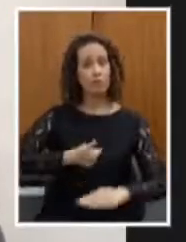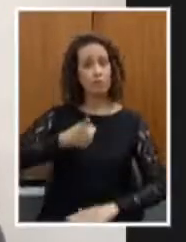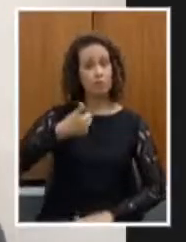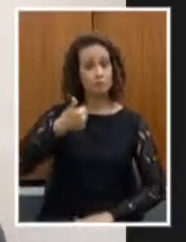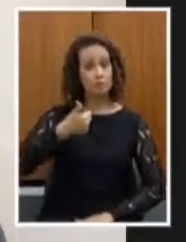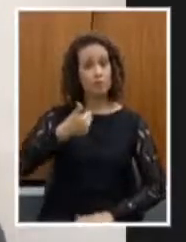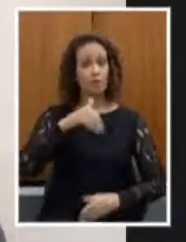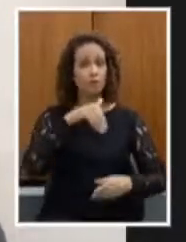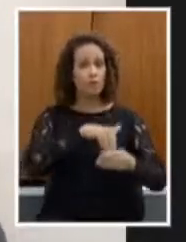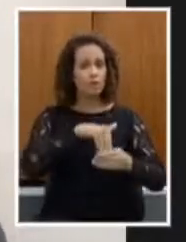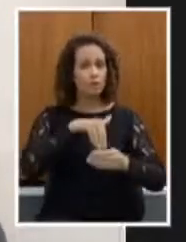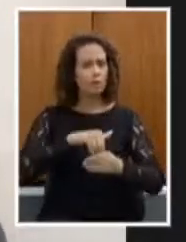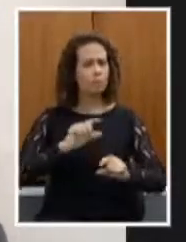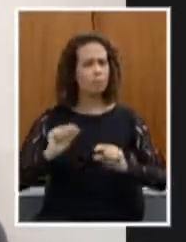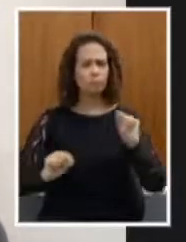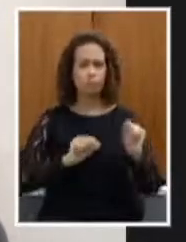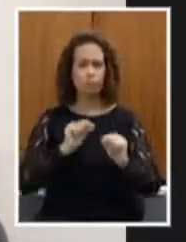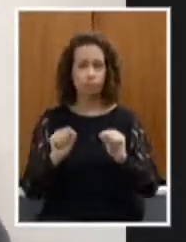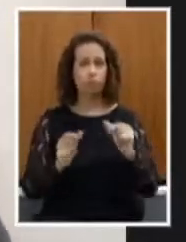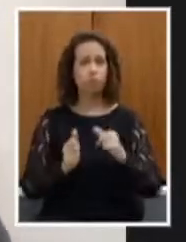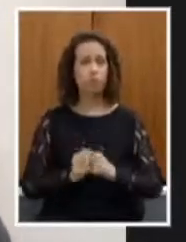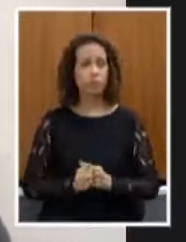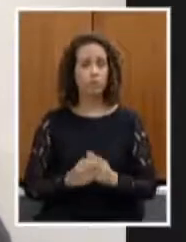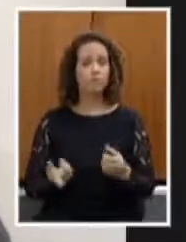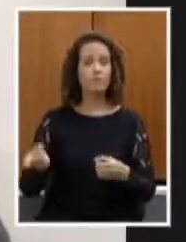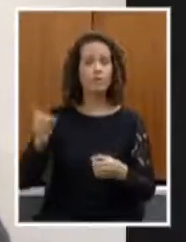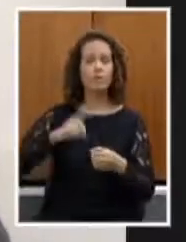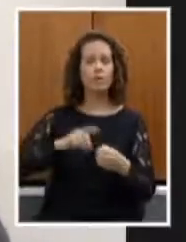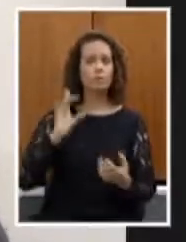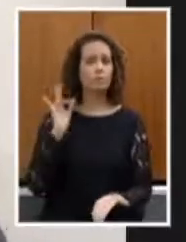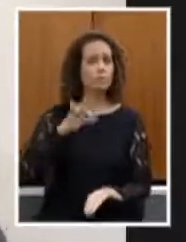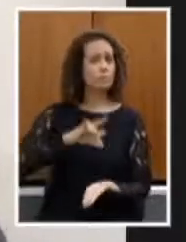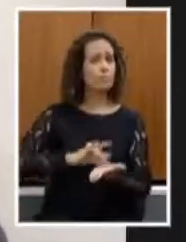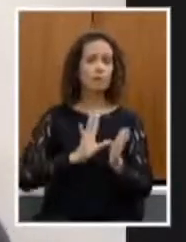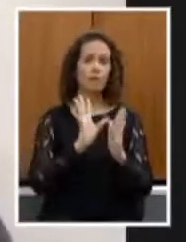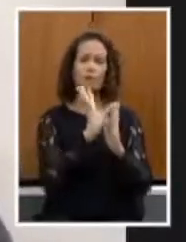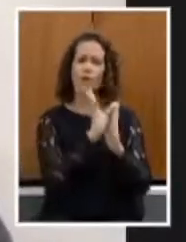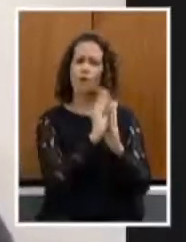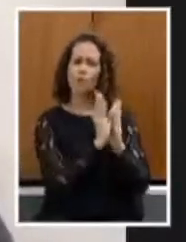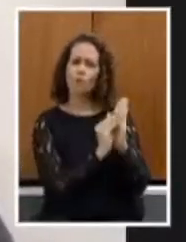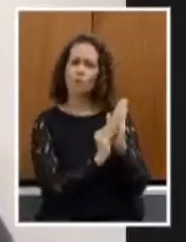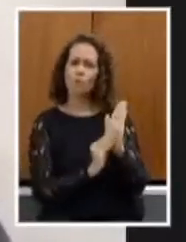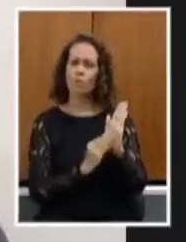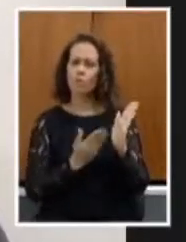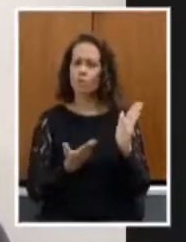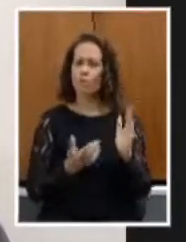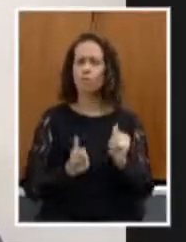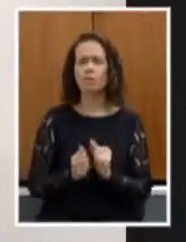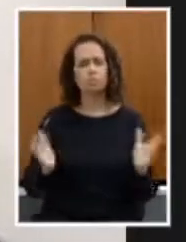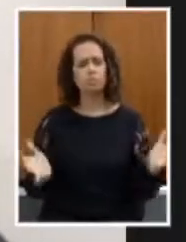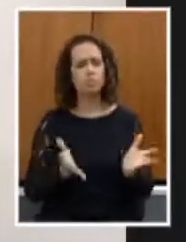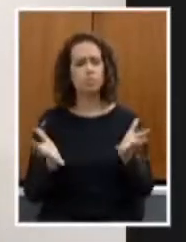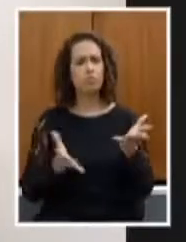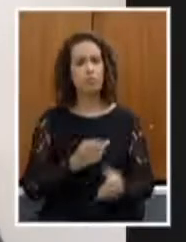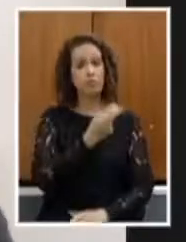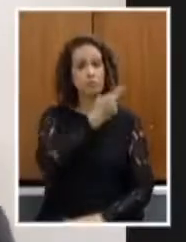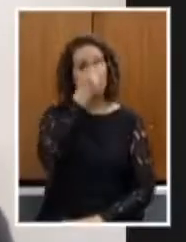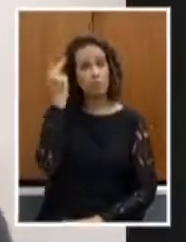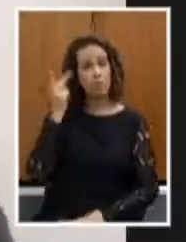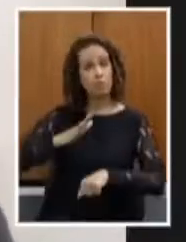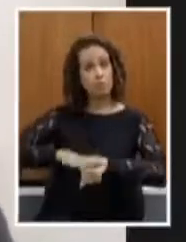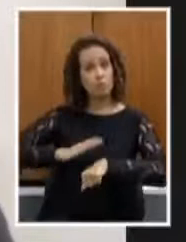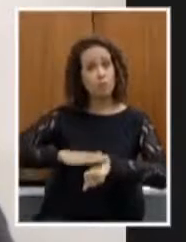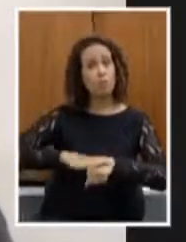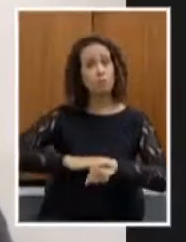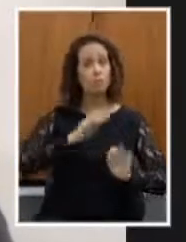que voltasse originalmente ao conteúdo que motivou os autores desse projeto.